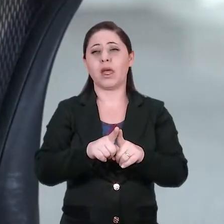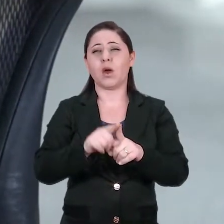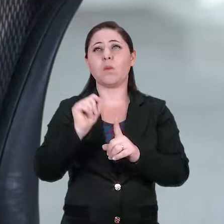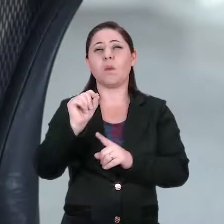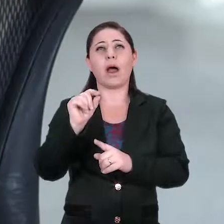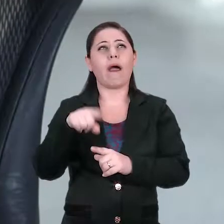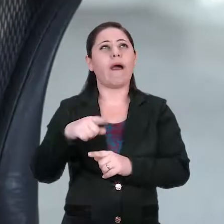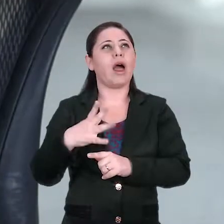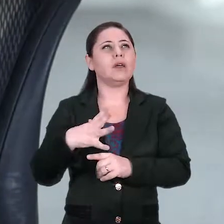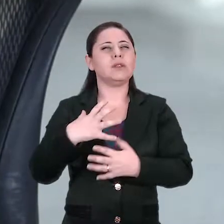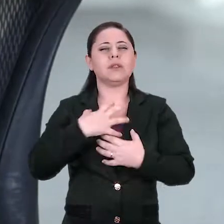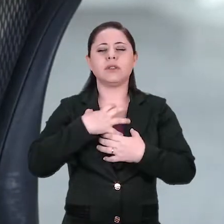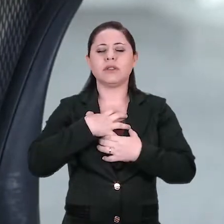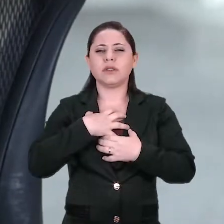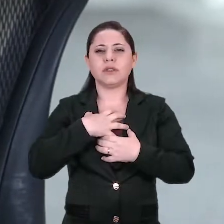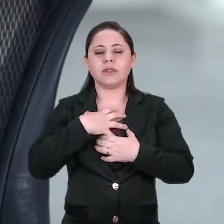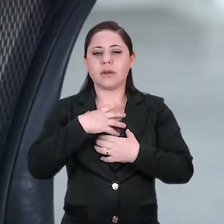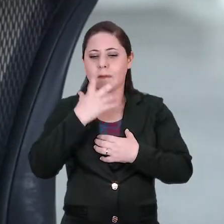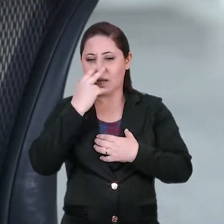sempre foi algo que me